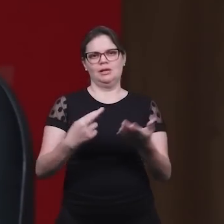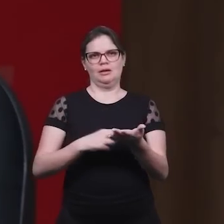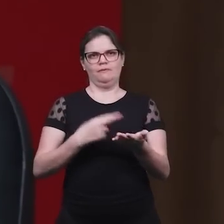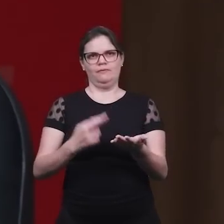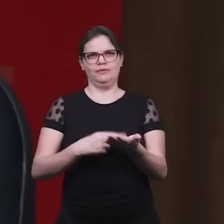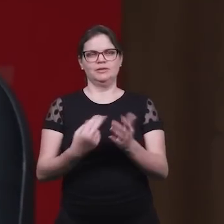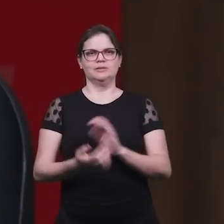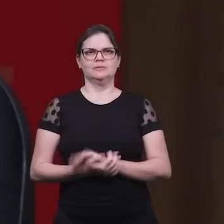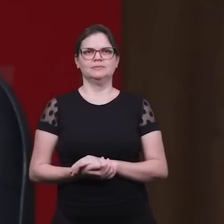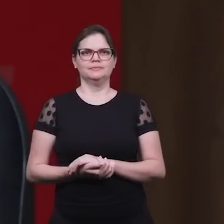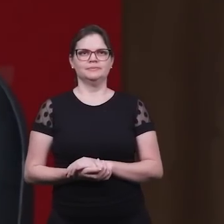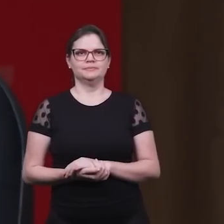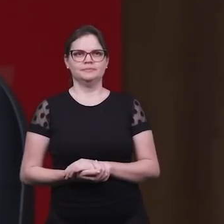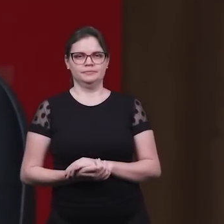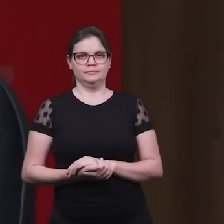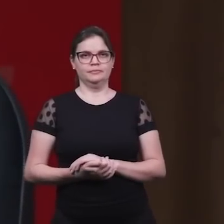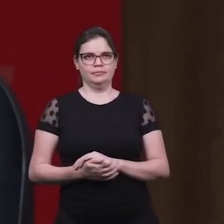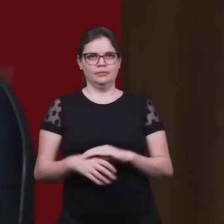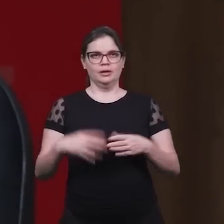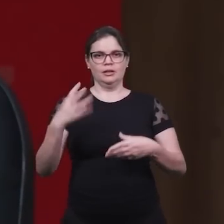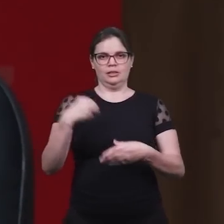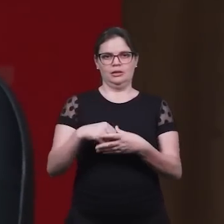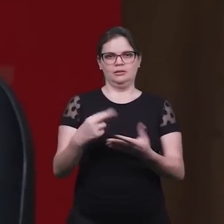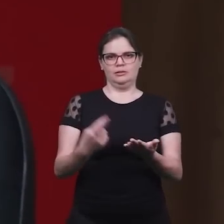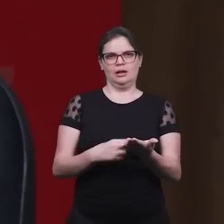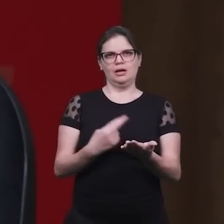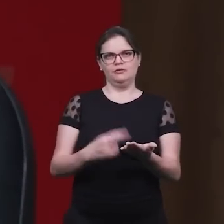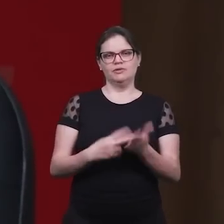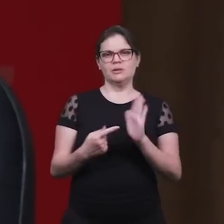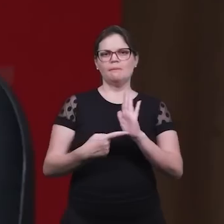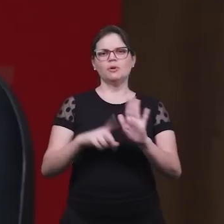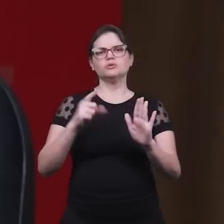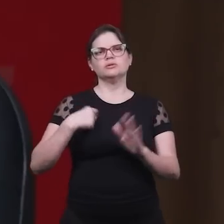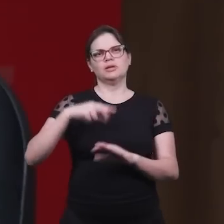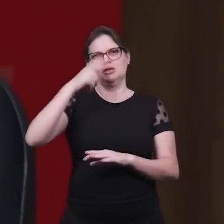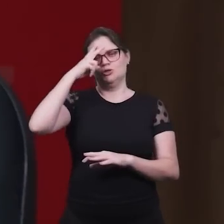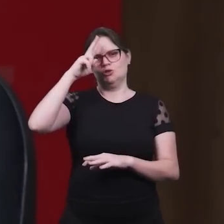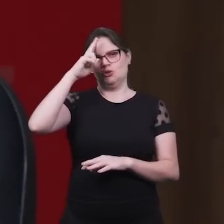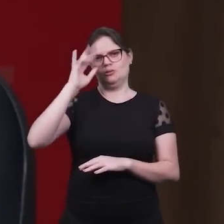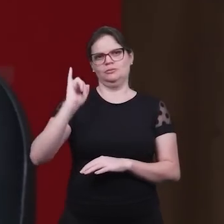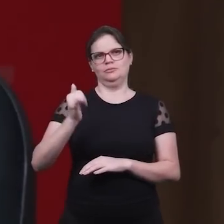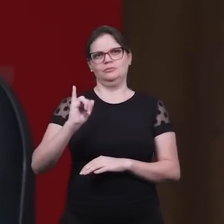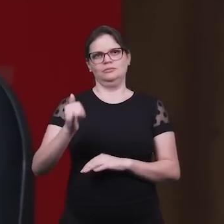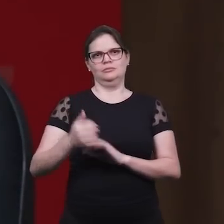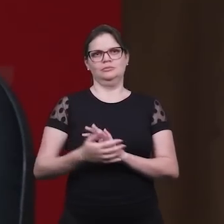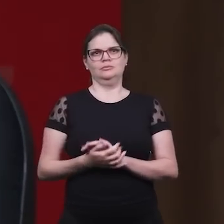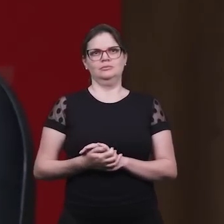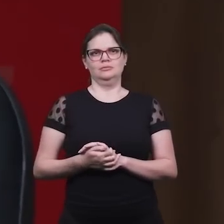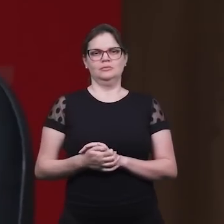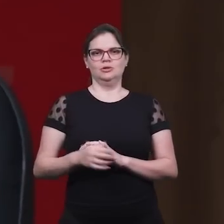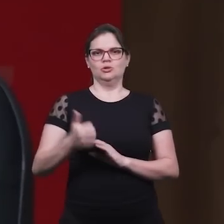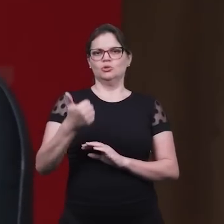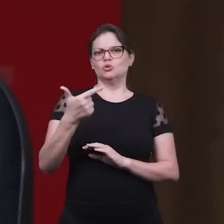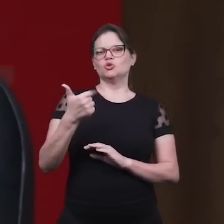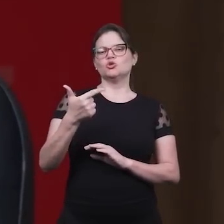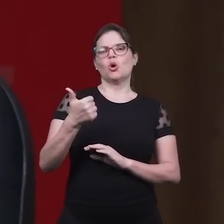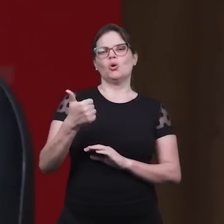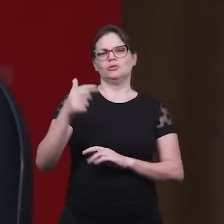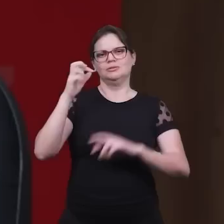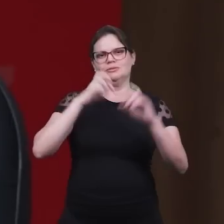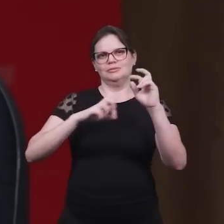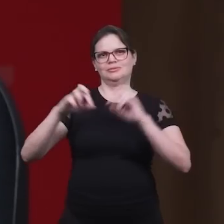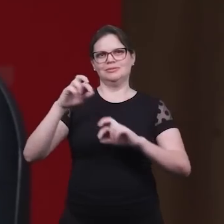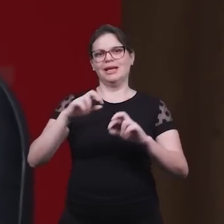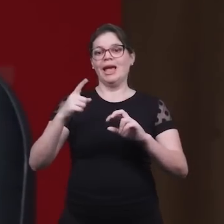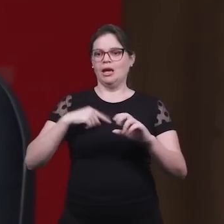revista. Aí na revista tem a versão contada pelo judeu, né, dos 12 espias, e diz defendendo